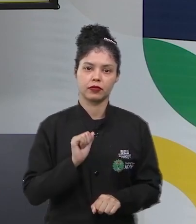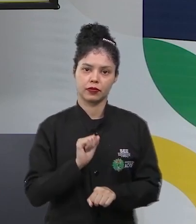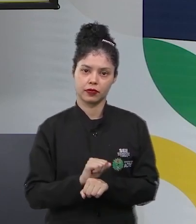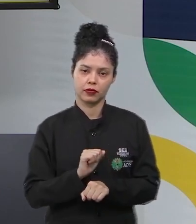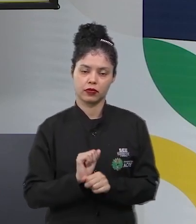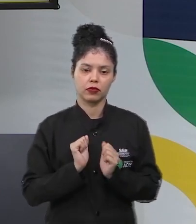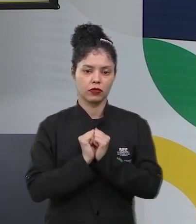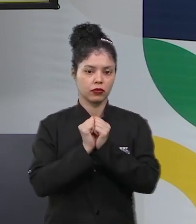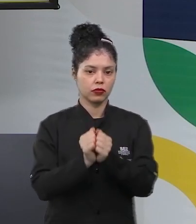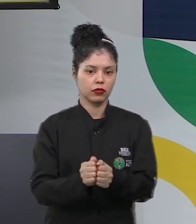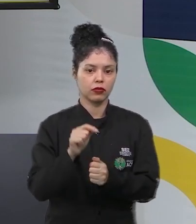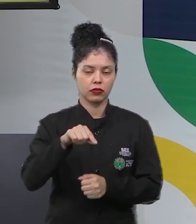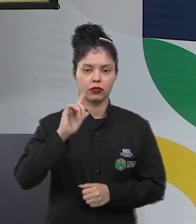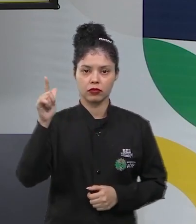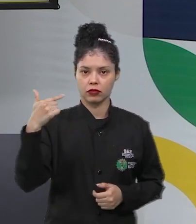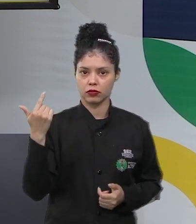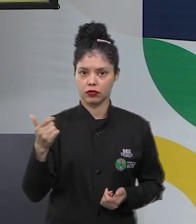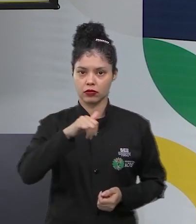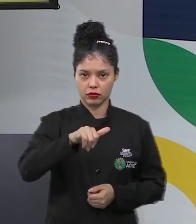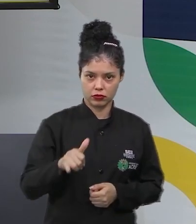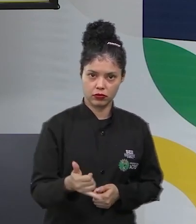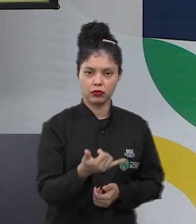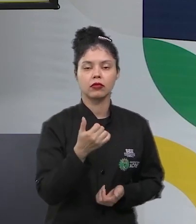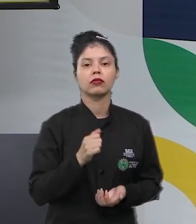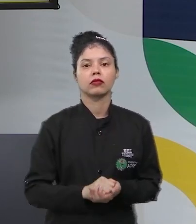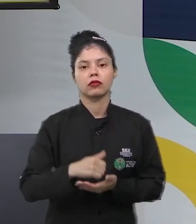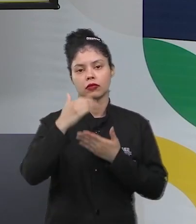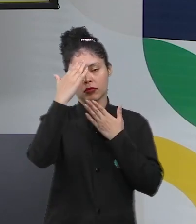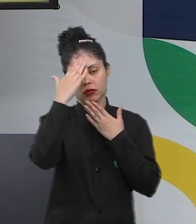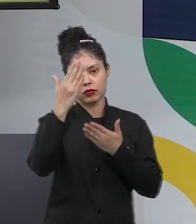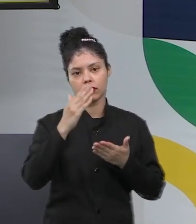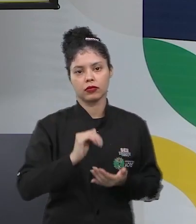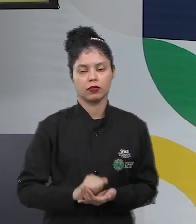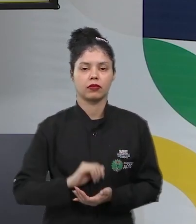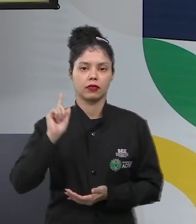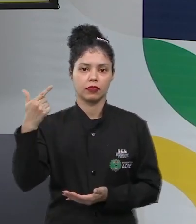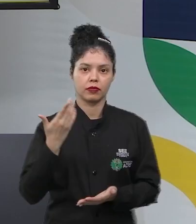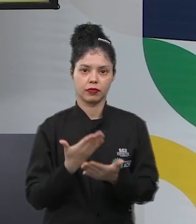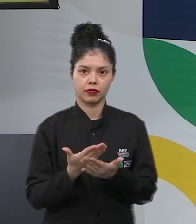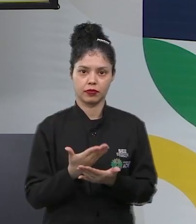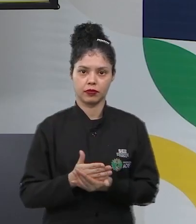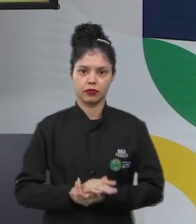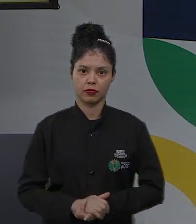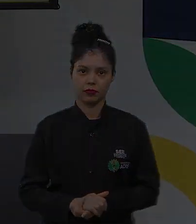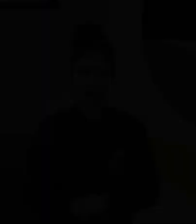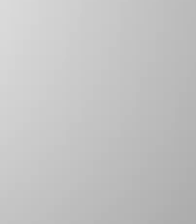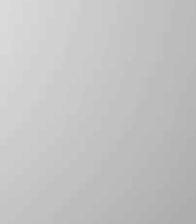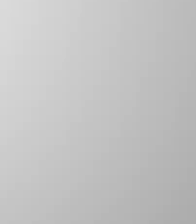estaremos juntos na próxima oportunidade. Muito obrigado e até lá.